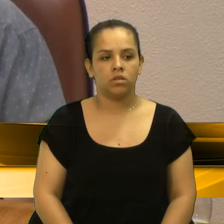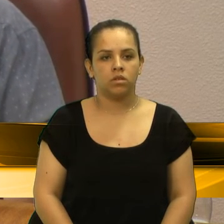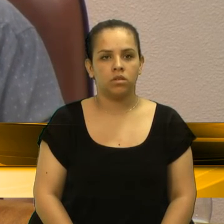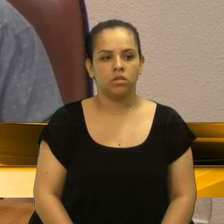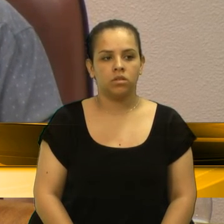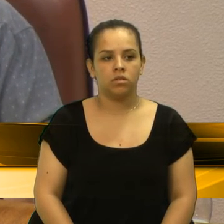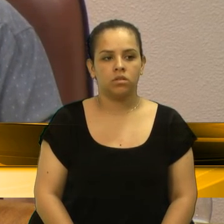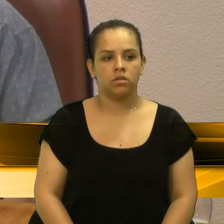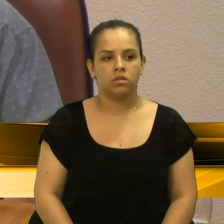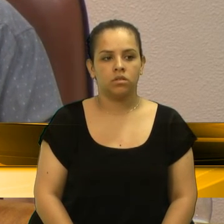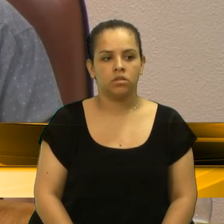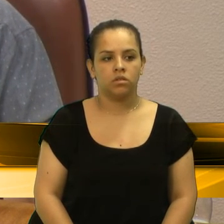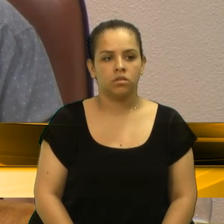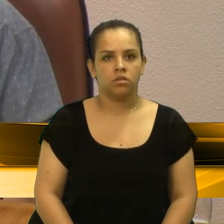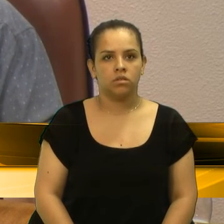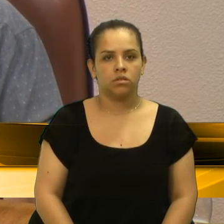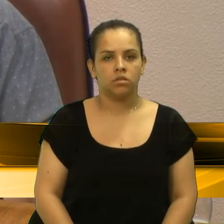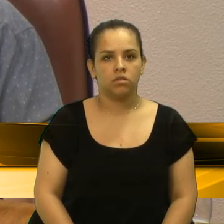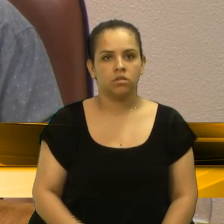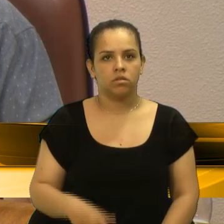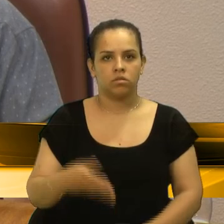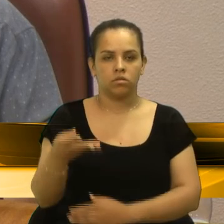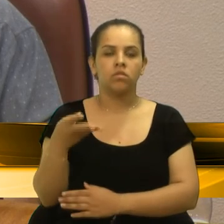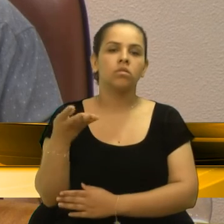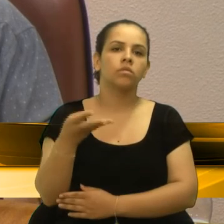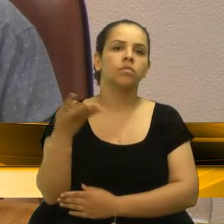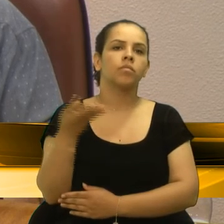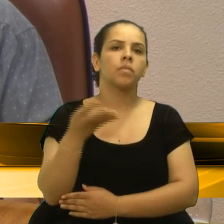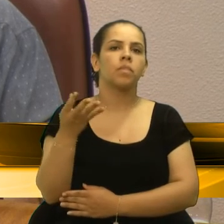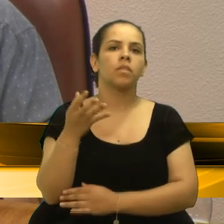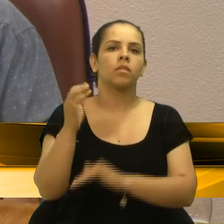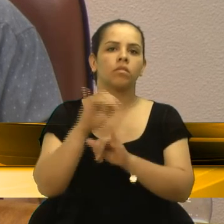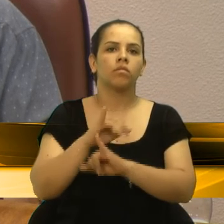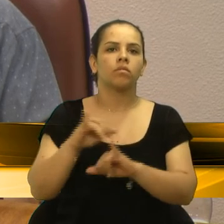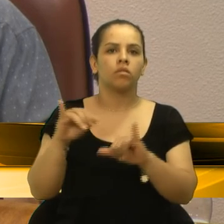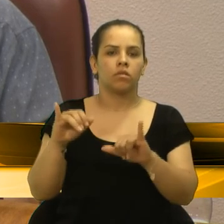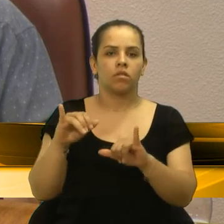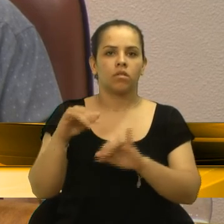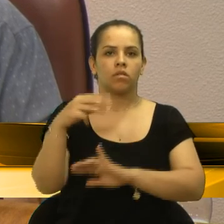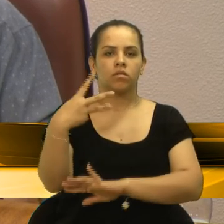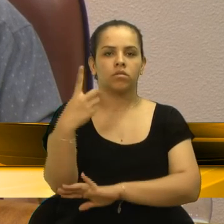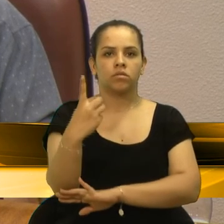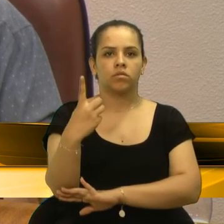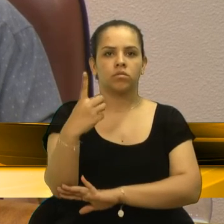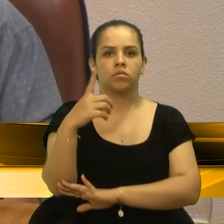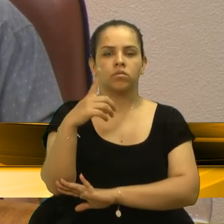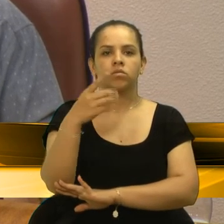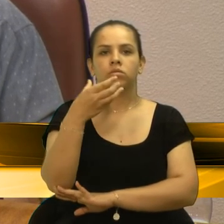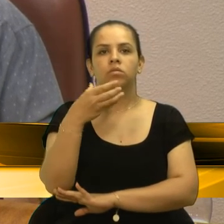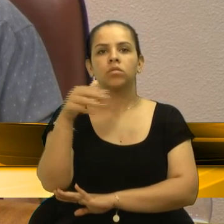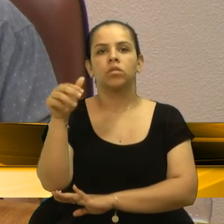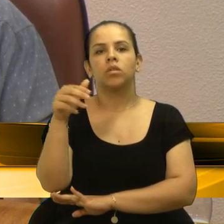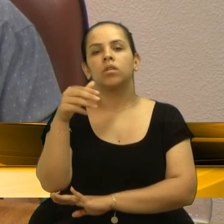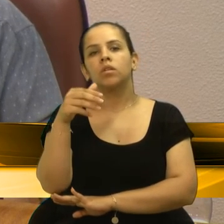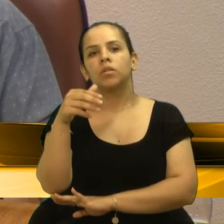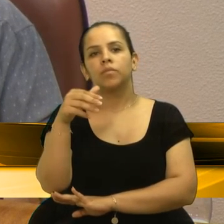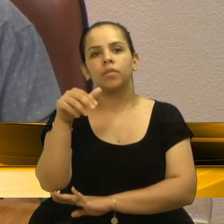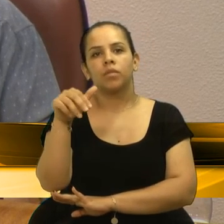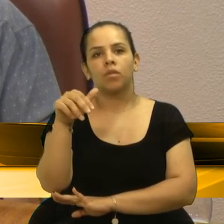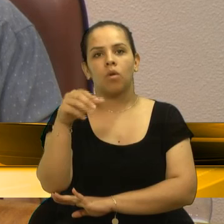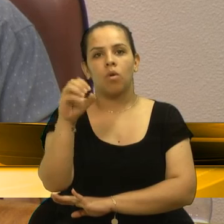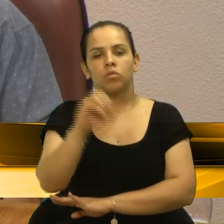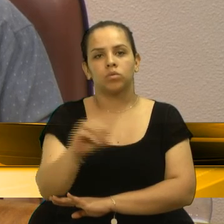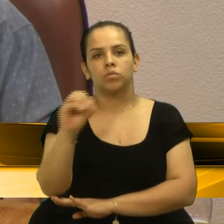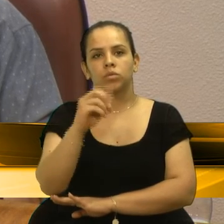Evento 4. Intimação eletrônica expedida, certificado urgente, data 31/10/2019, 11 horas 30